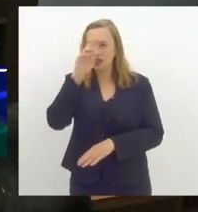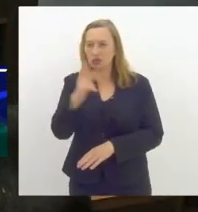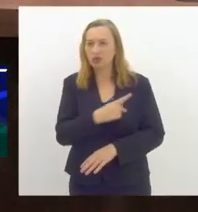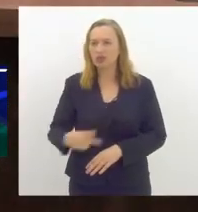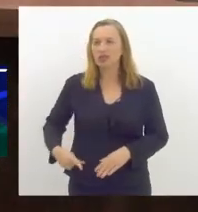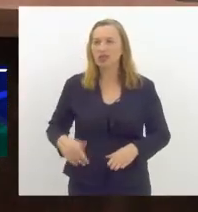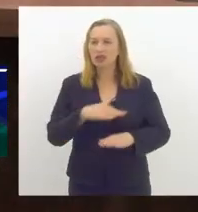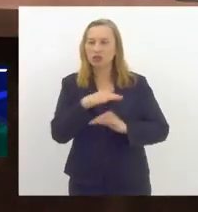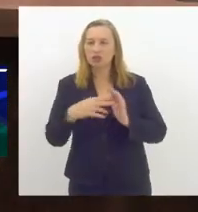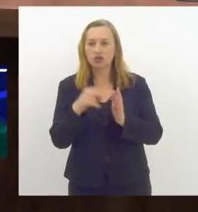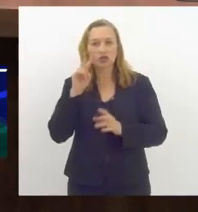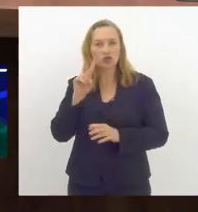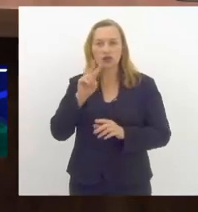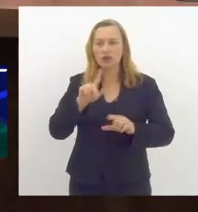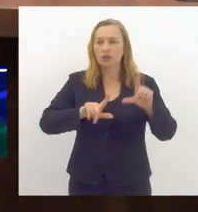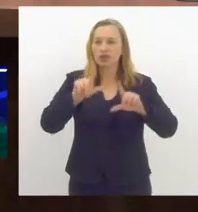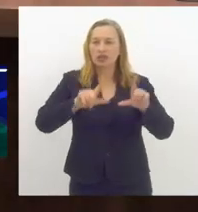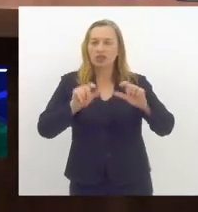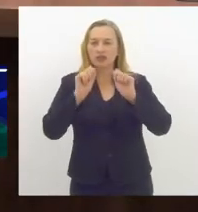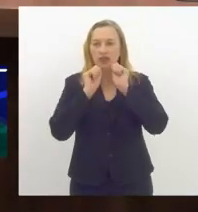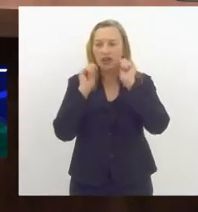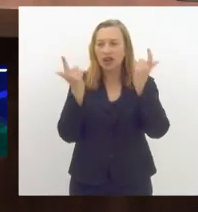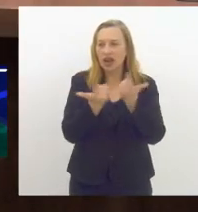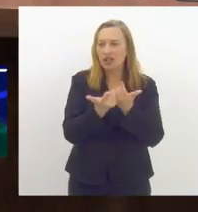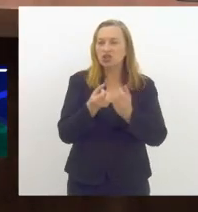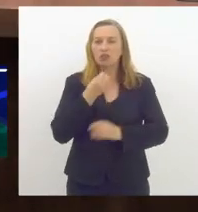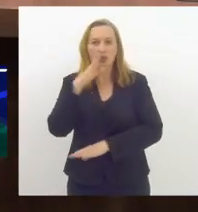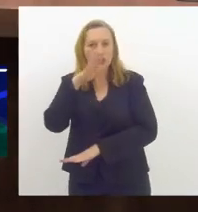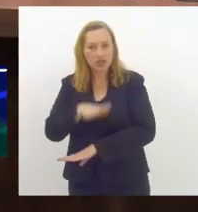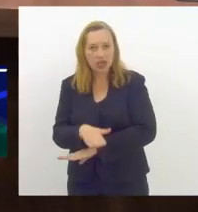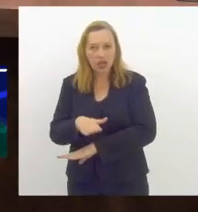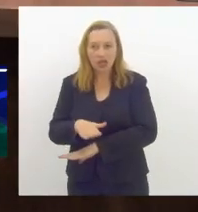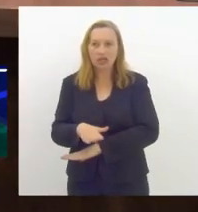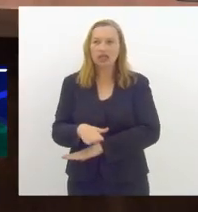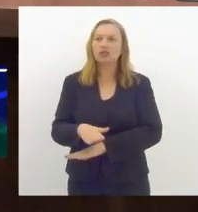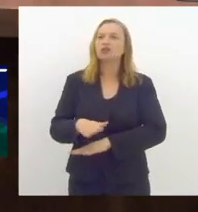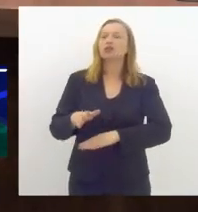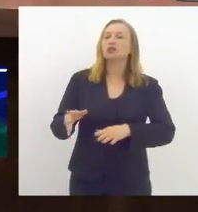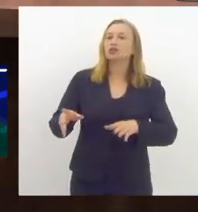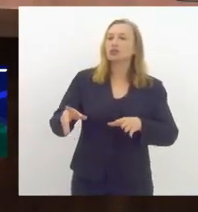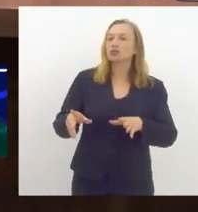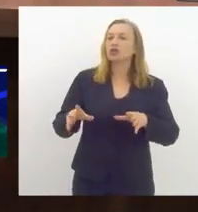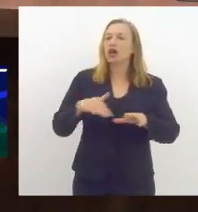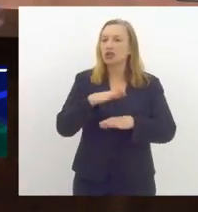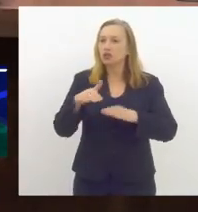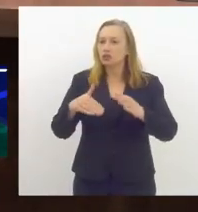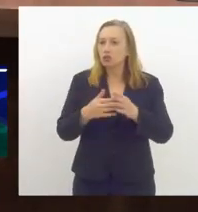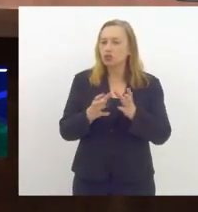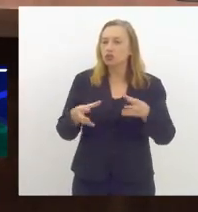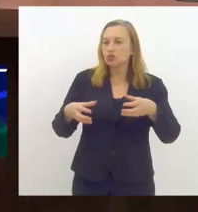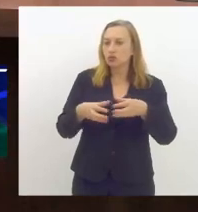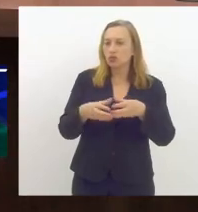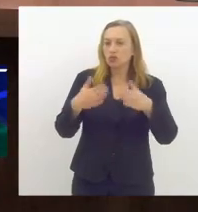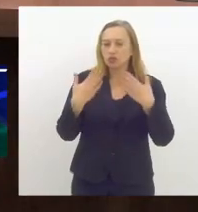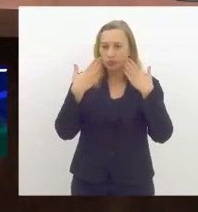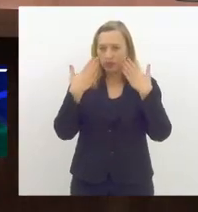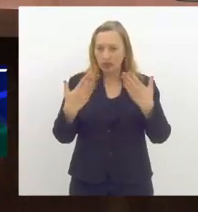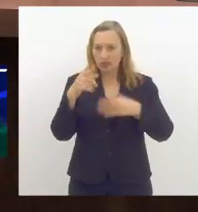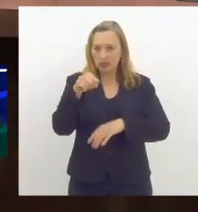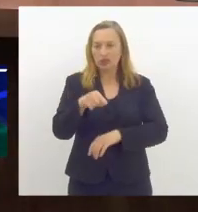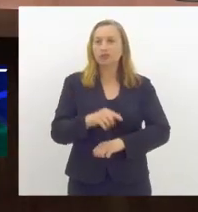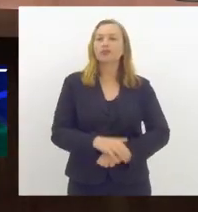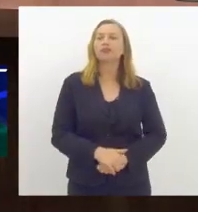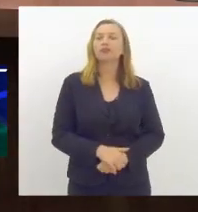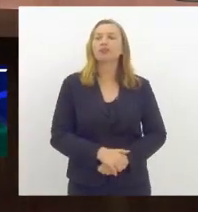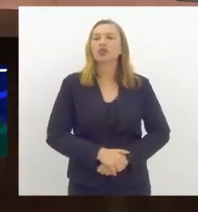nos assistem pela TV alerj boa tarde aos proponentes do projeto EA toda a categoria que presente